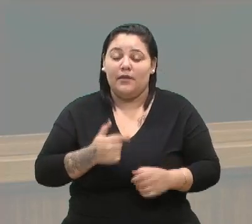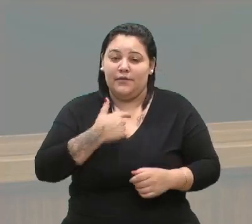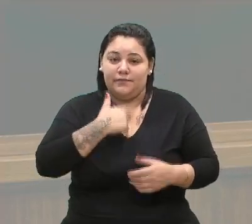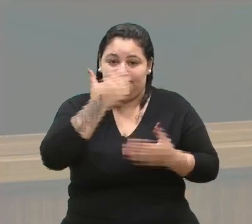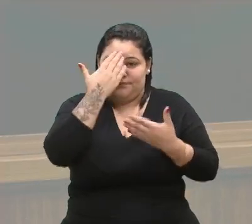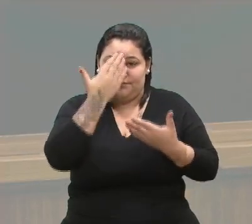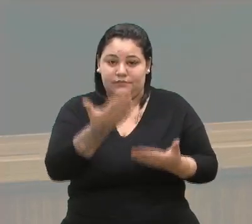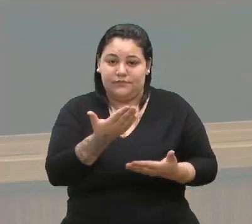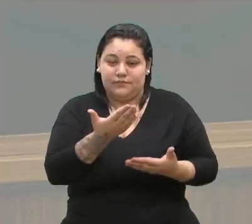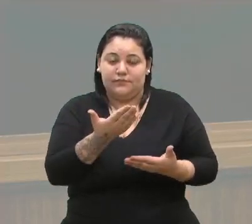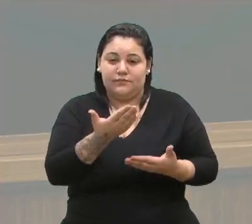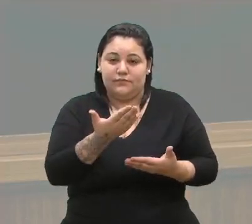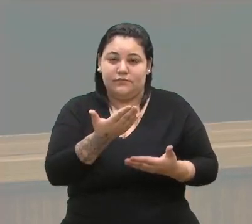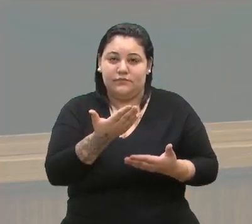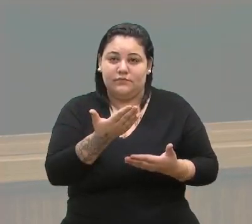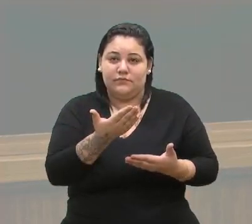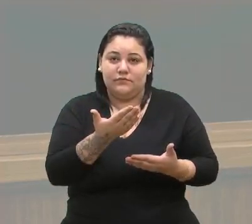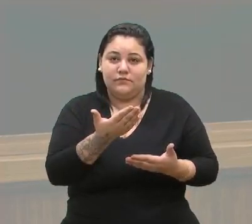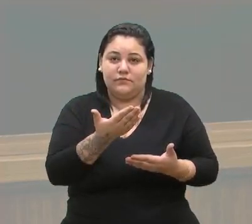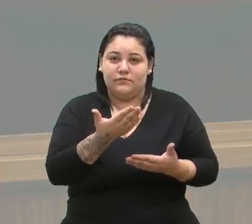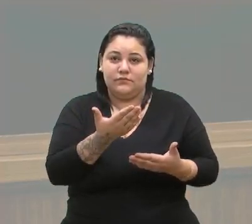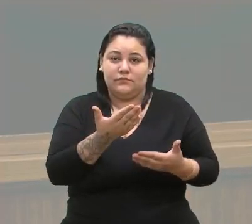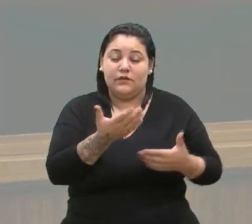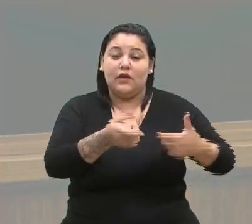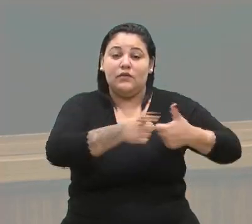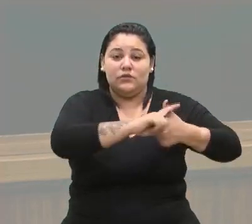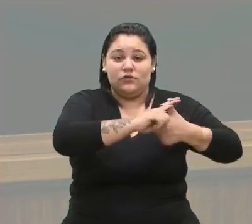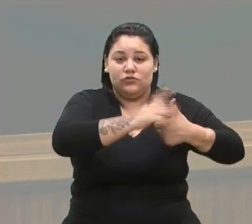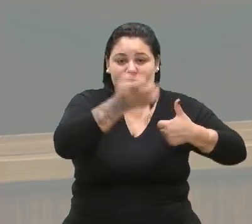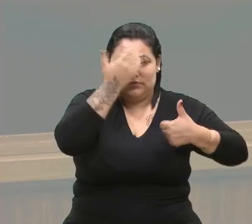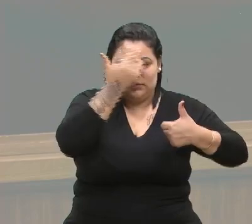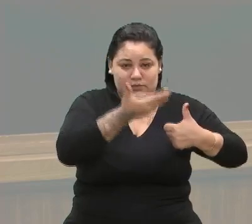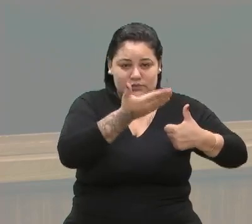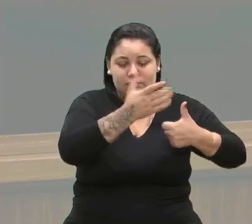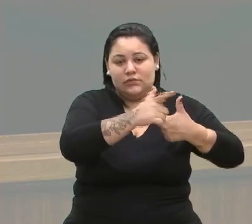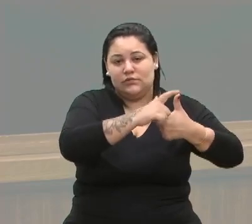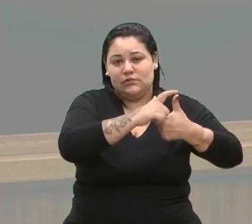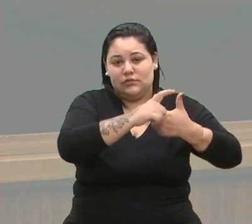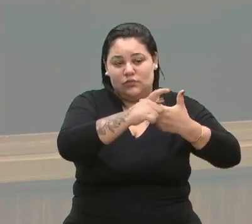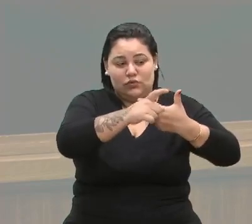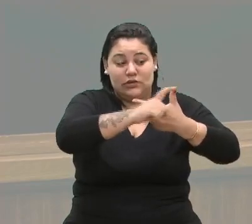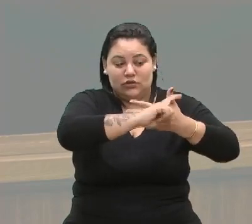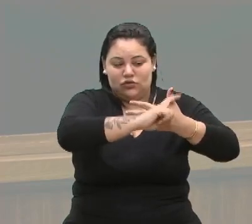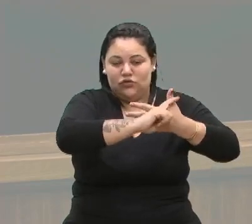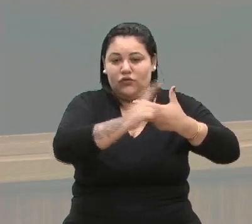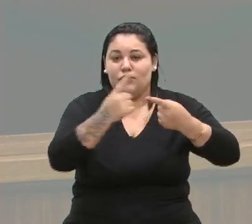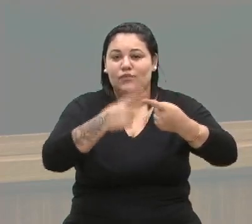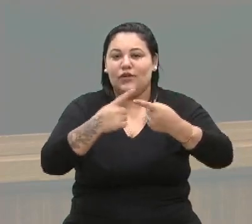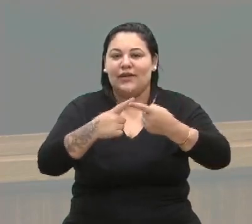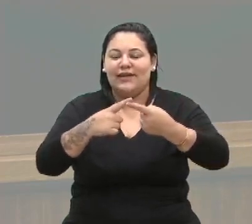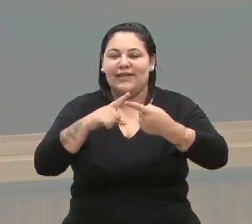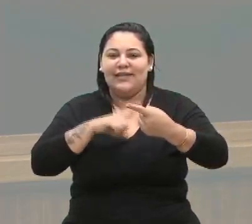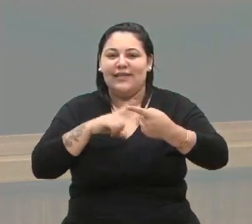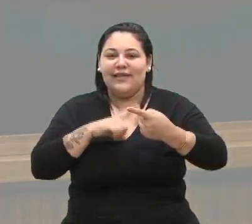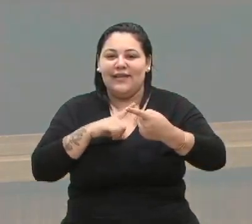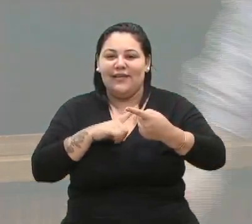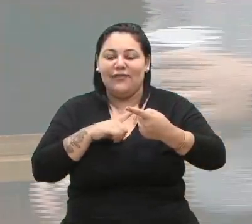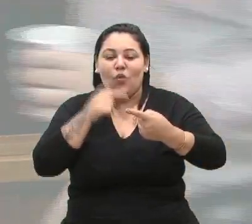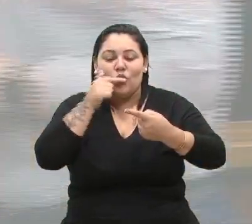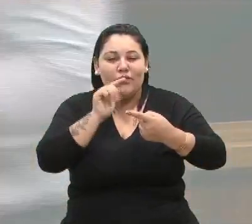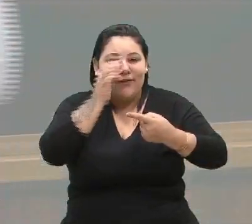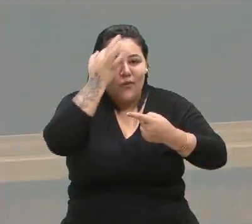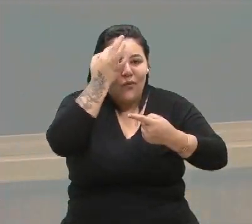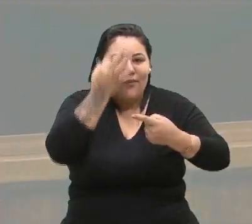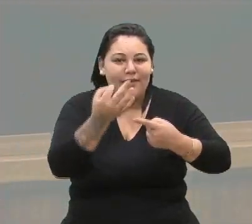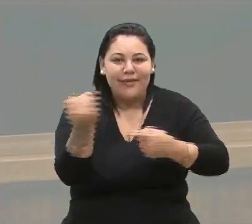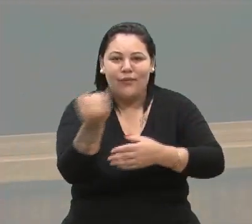agradeço, né, ao Poder Executivo pela sensibilidade de ter compreendido a importância dessas